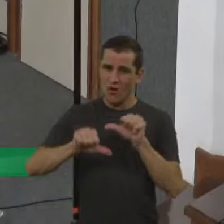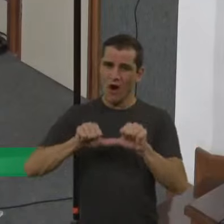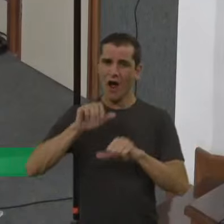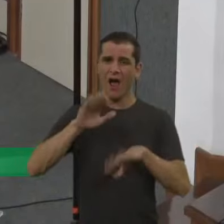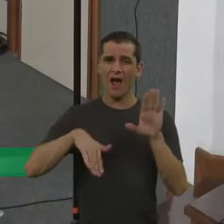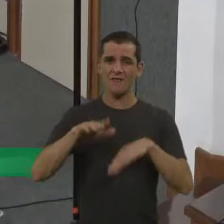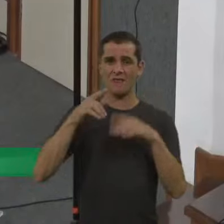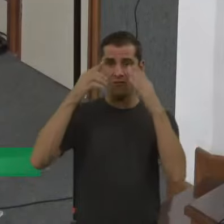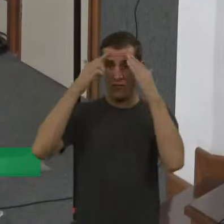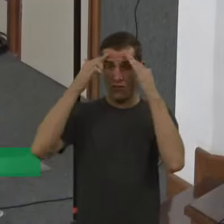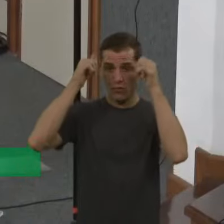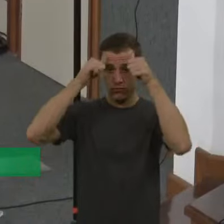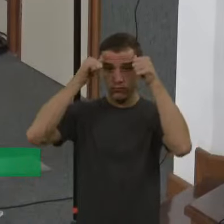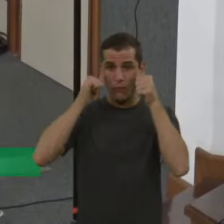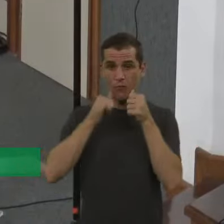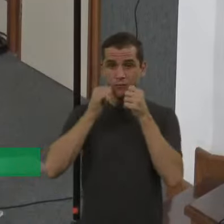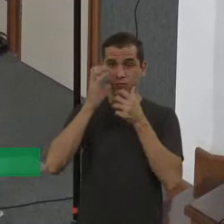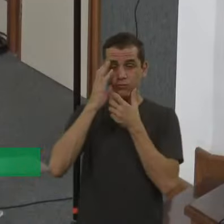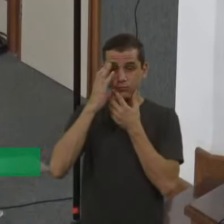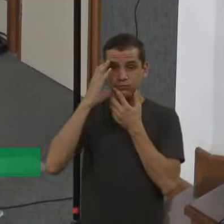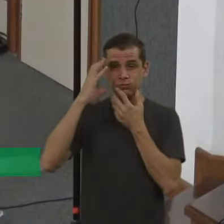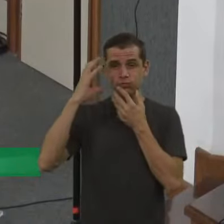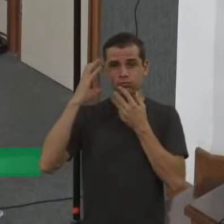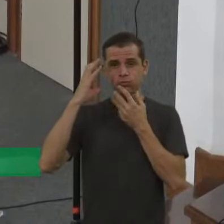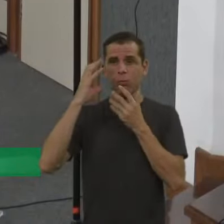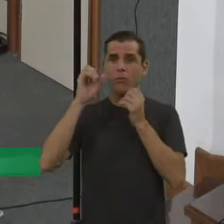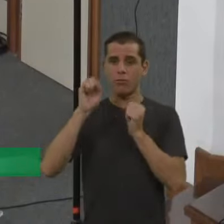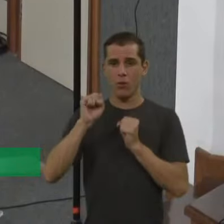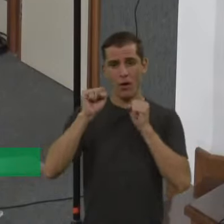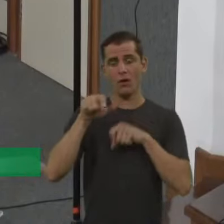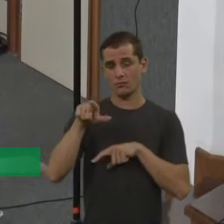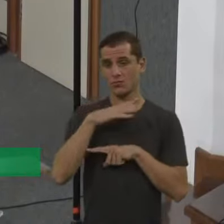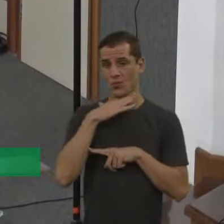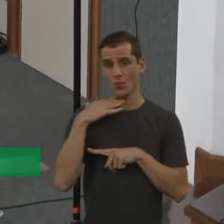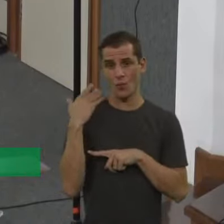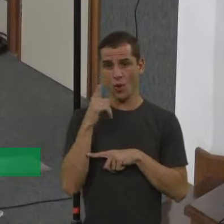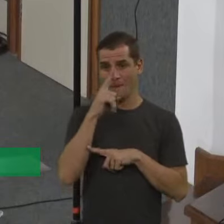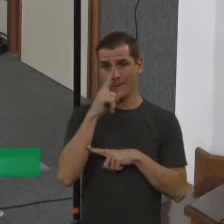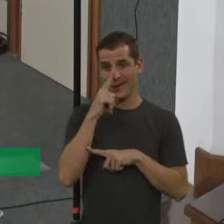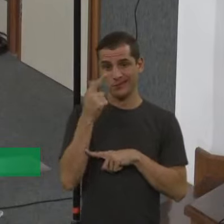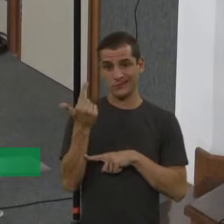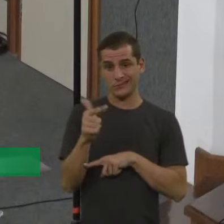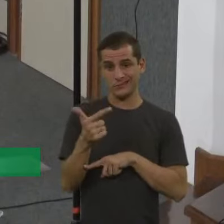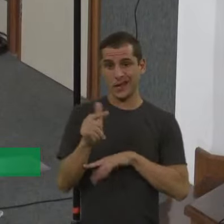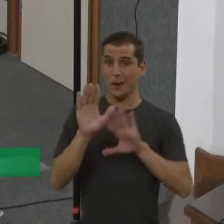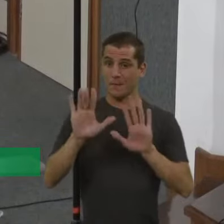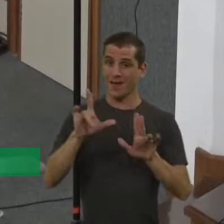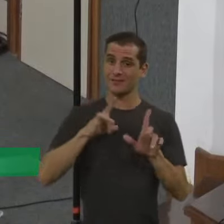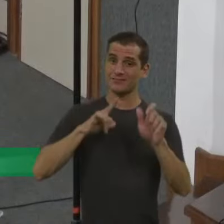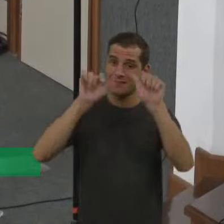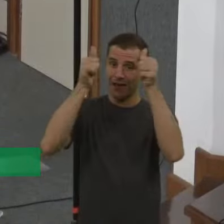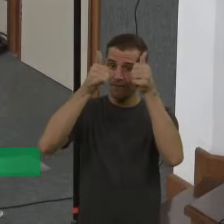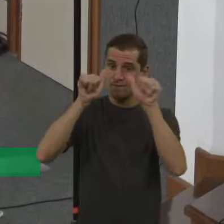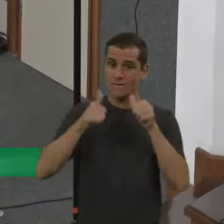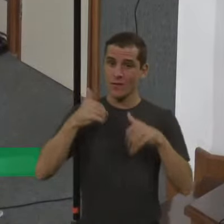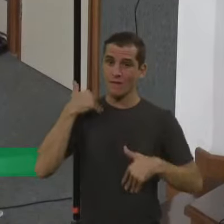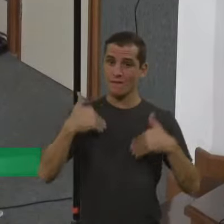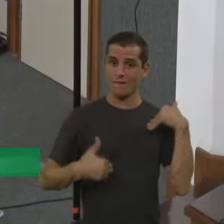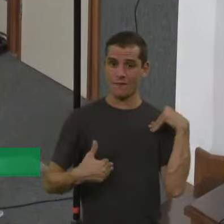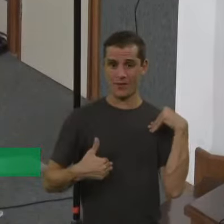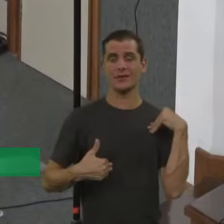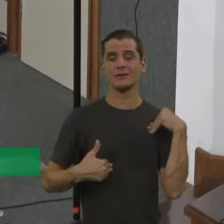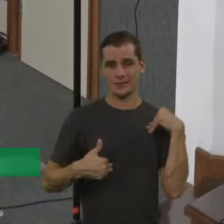facial, embora não tenha risco, às vezes, de morte, mas tem o aspecto, né, estético,